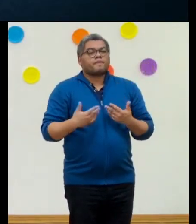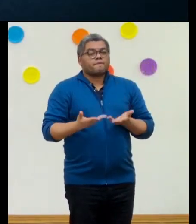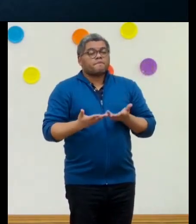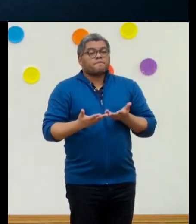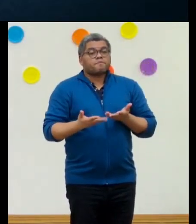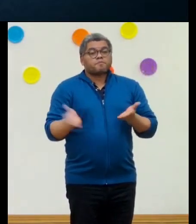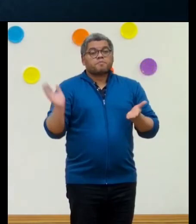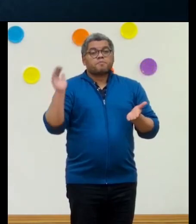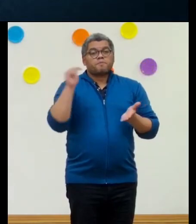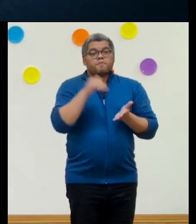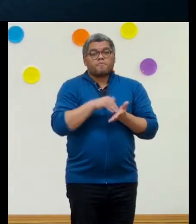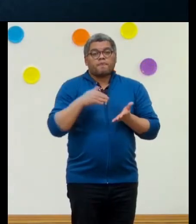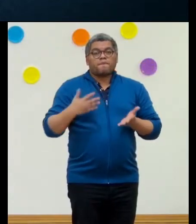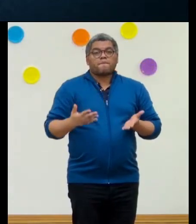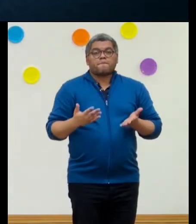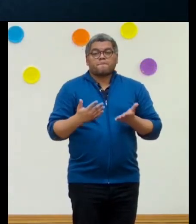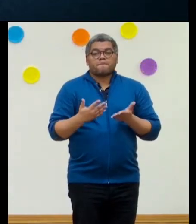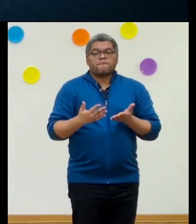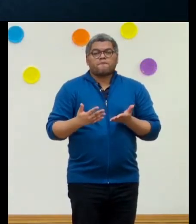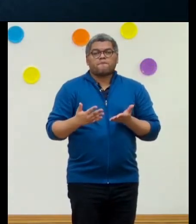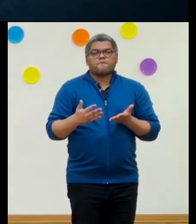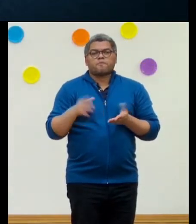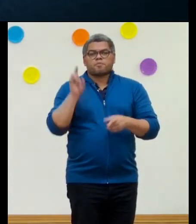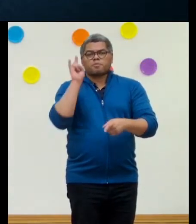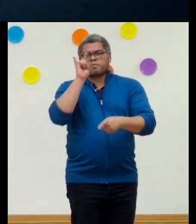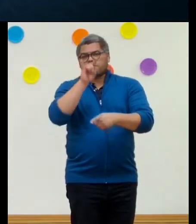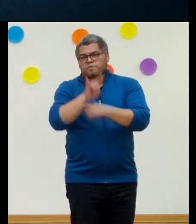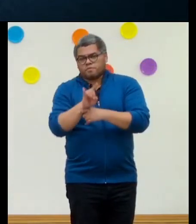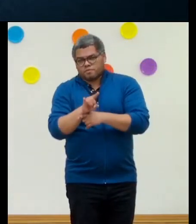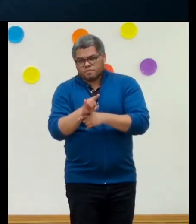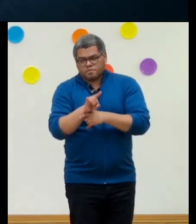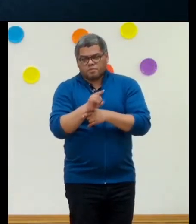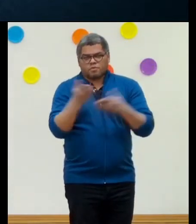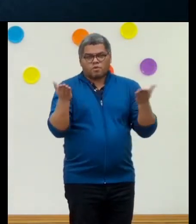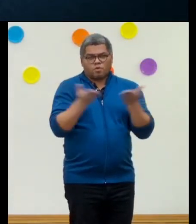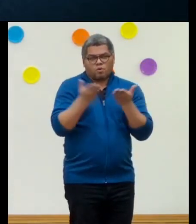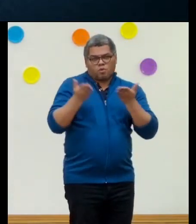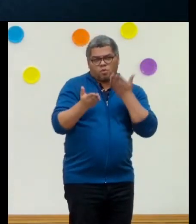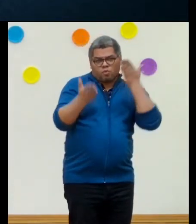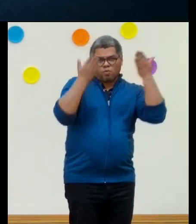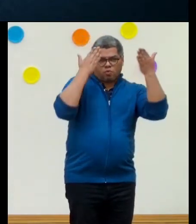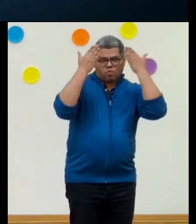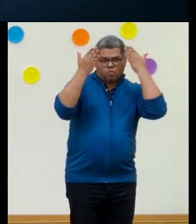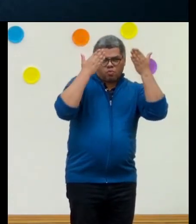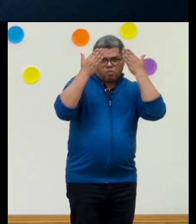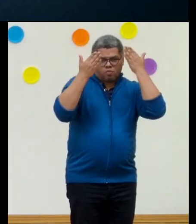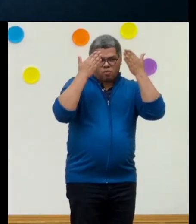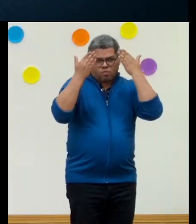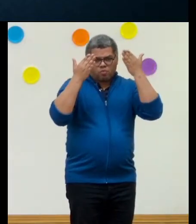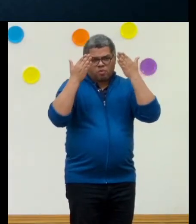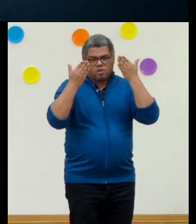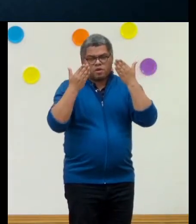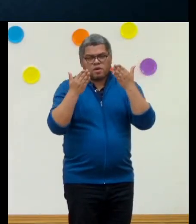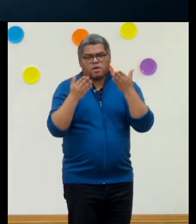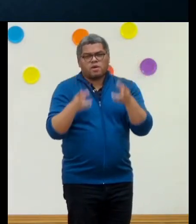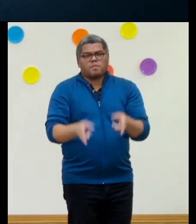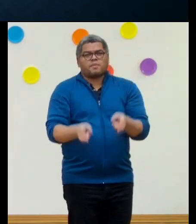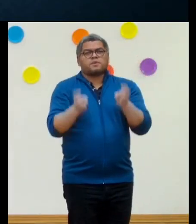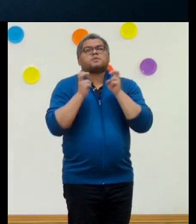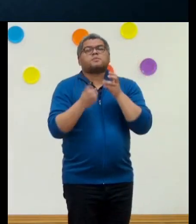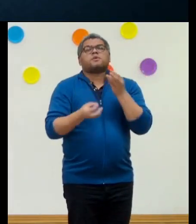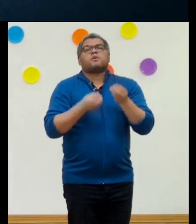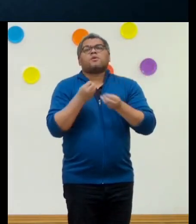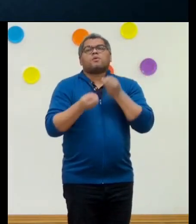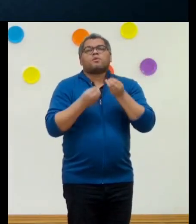E até o adultério, em muitos consultórios psiquiátricos, é visto como uma terapia,